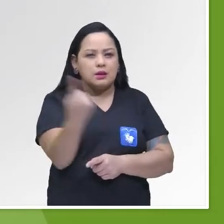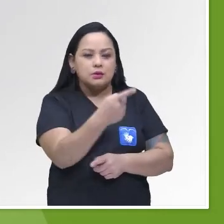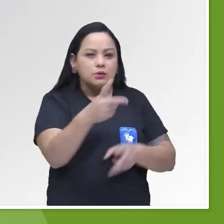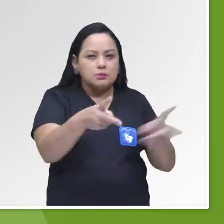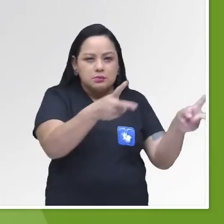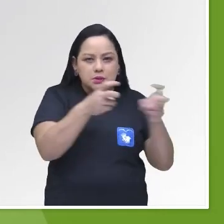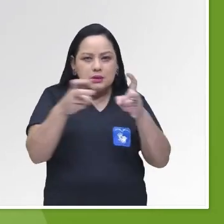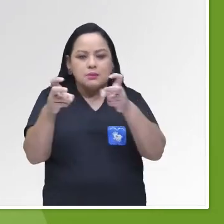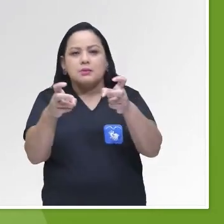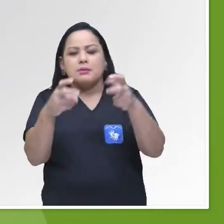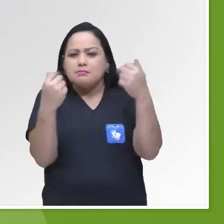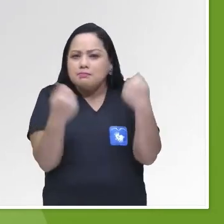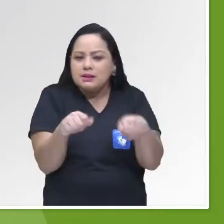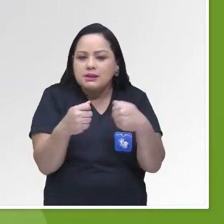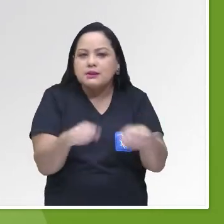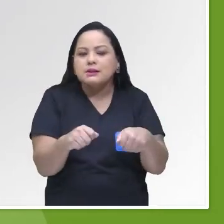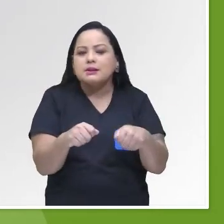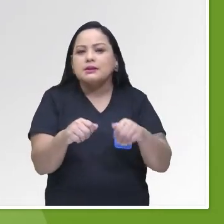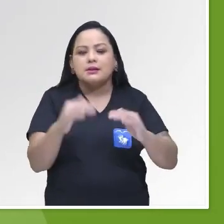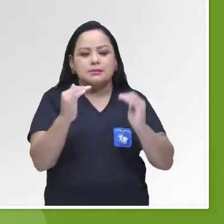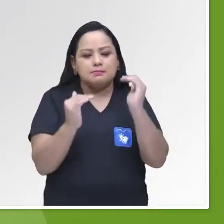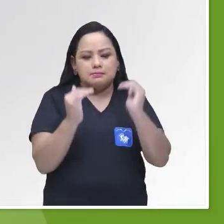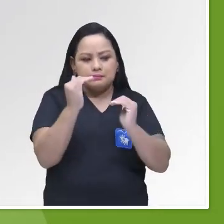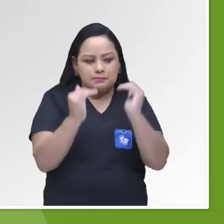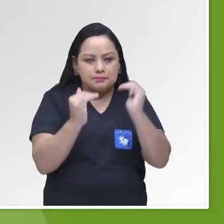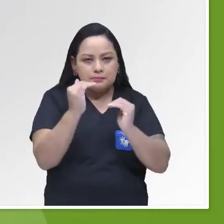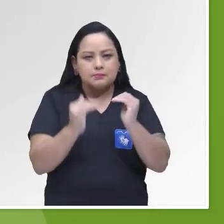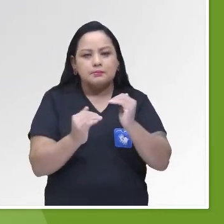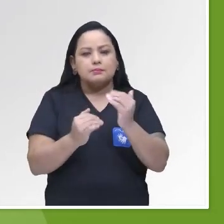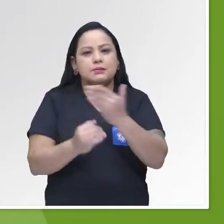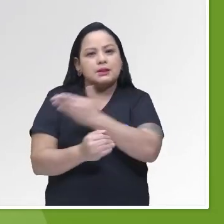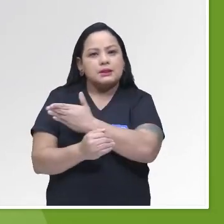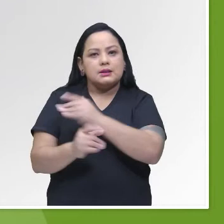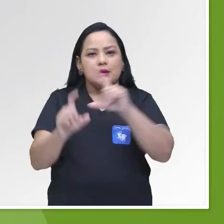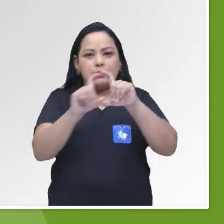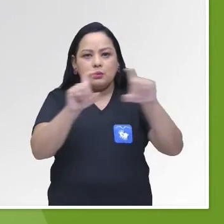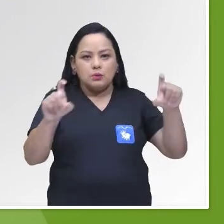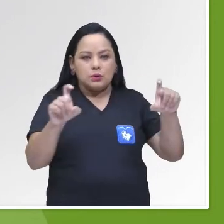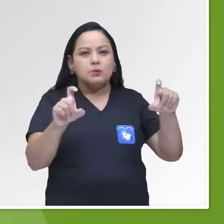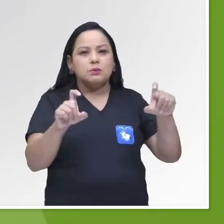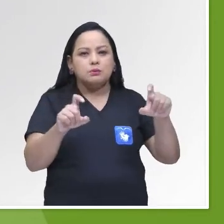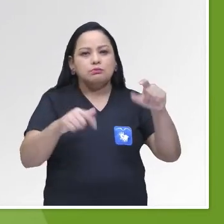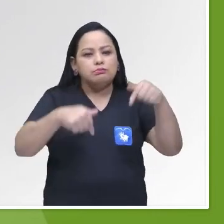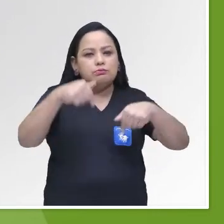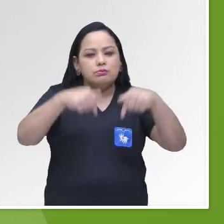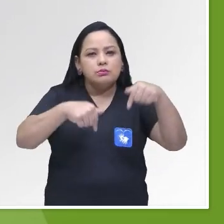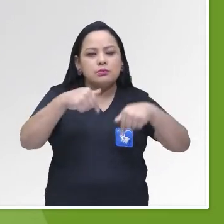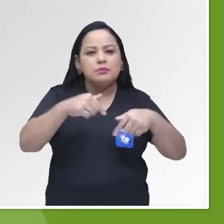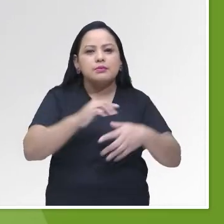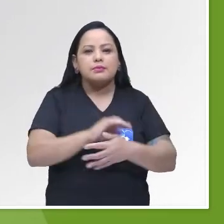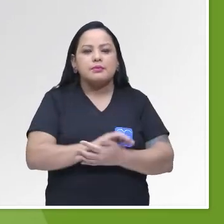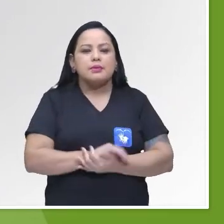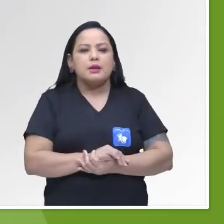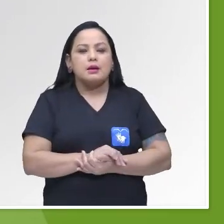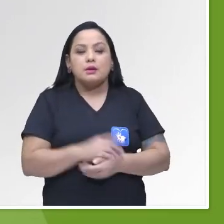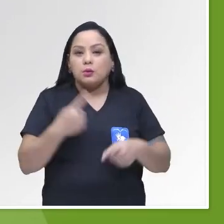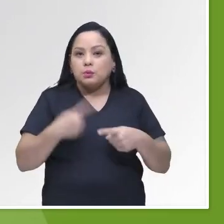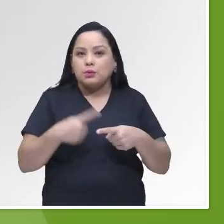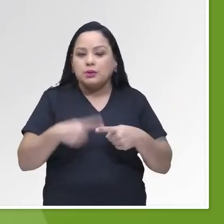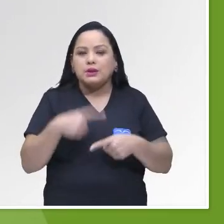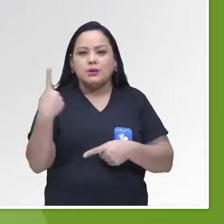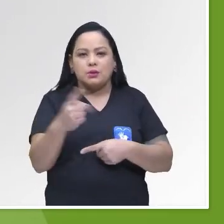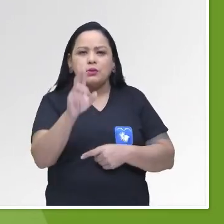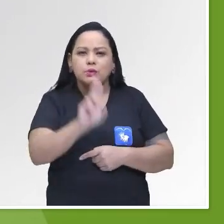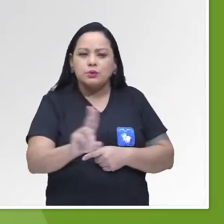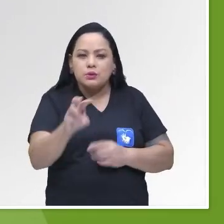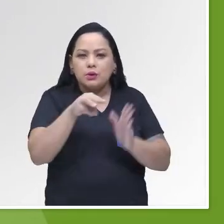gente precisa balancear esta equação, tá bom? E para isso a gente vai usar